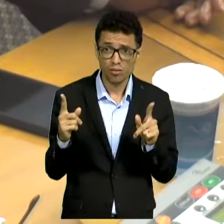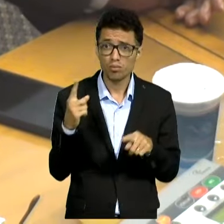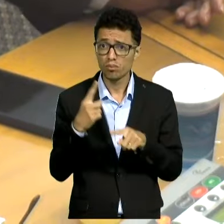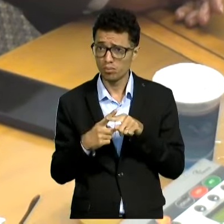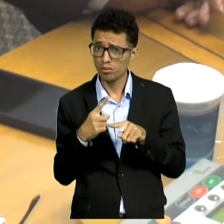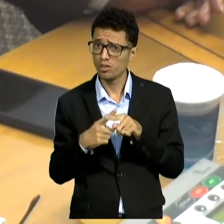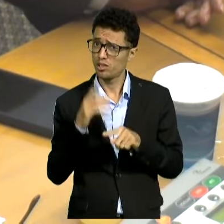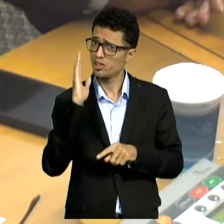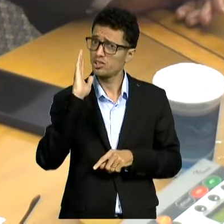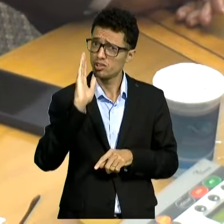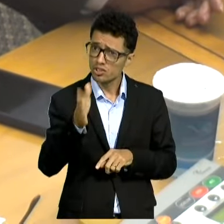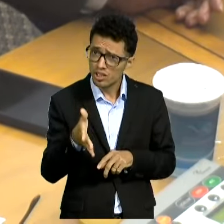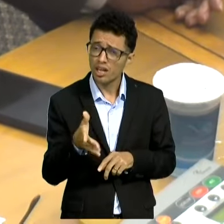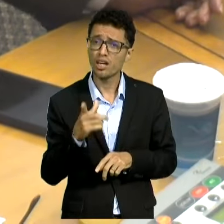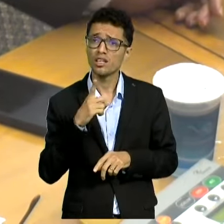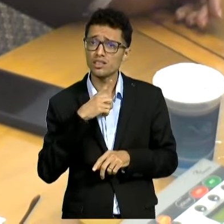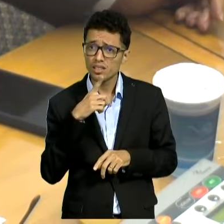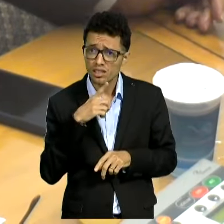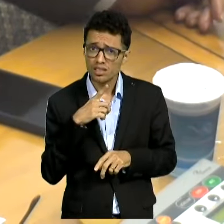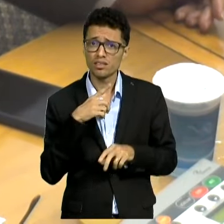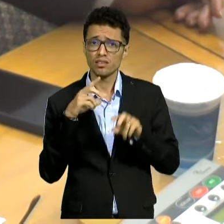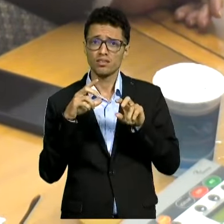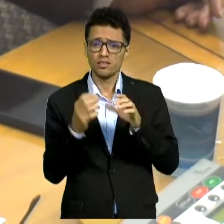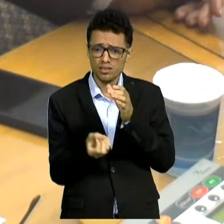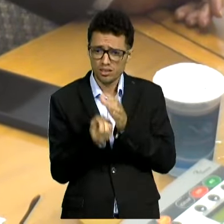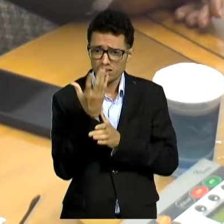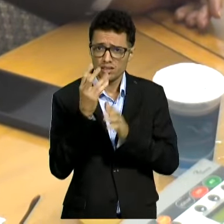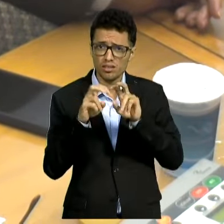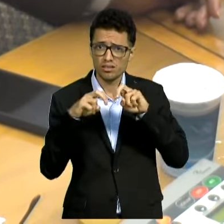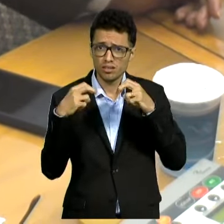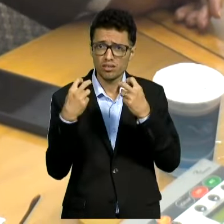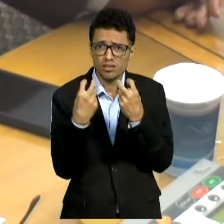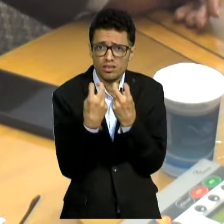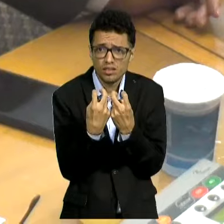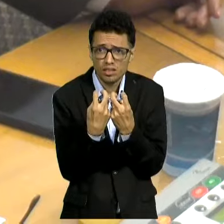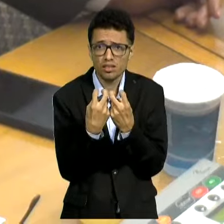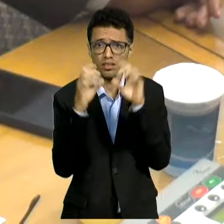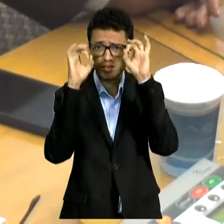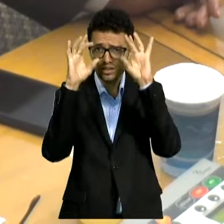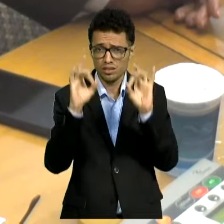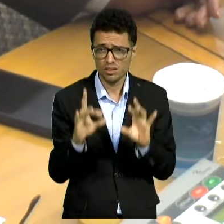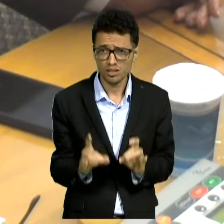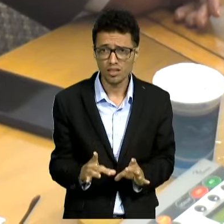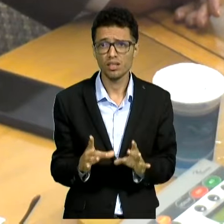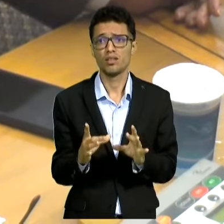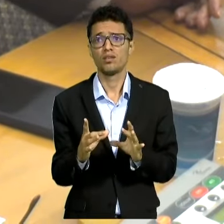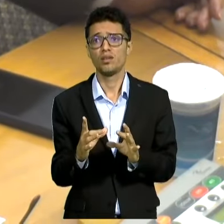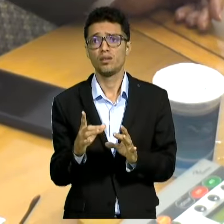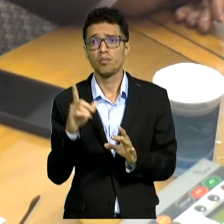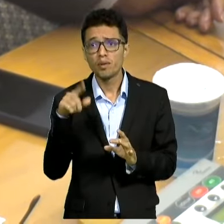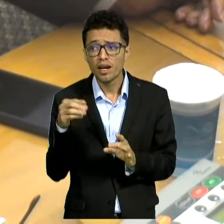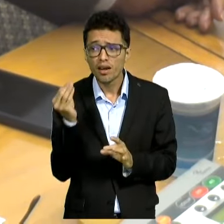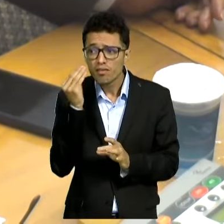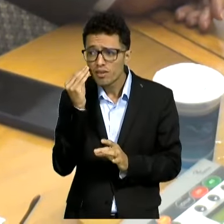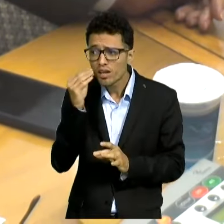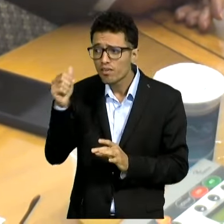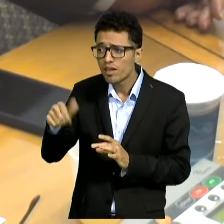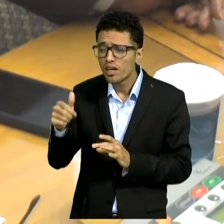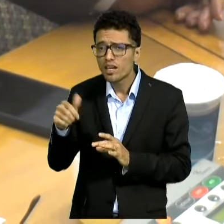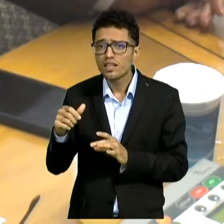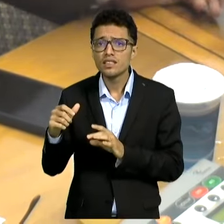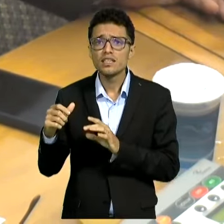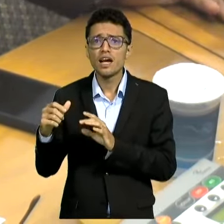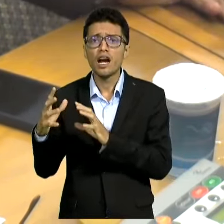comissão especial para acompanhar os conflitos agrários. Nós tivemos, inclusive, na linha de frente. E eu penso